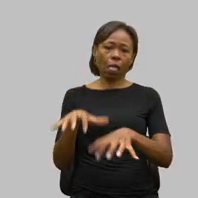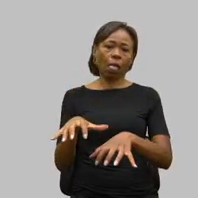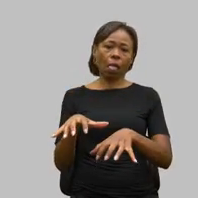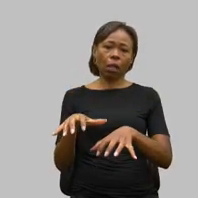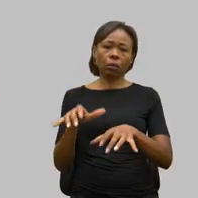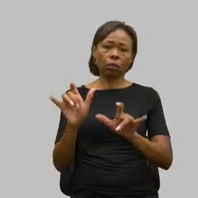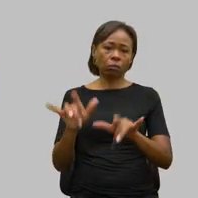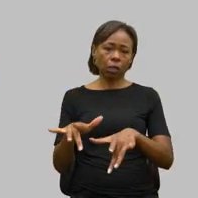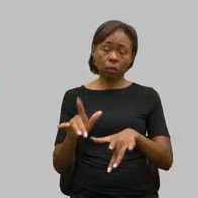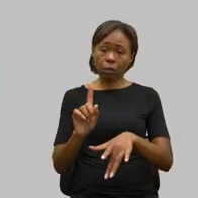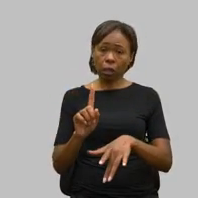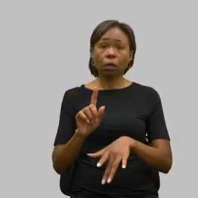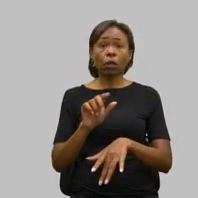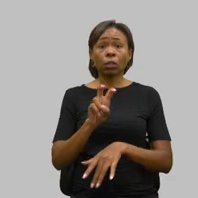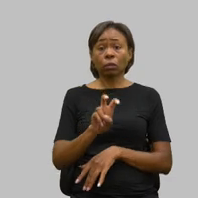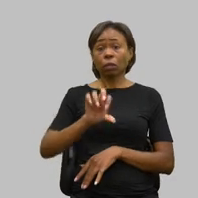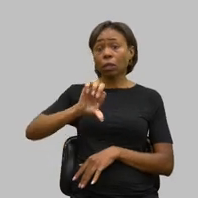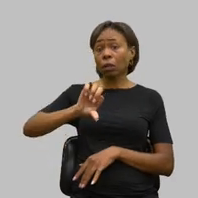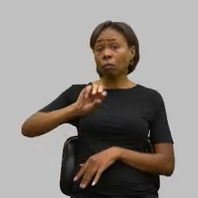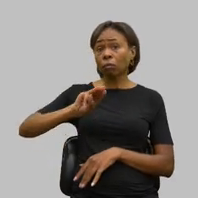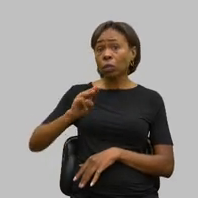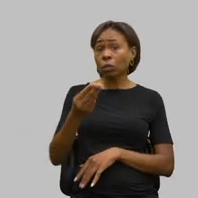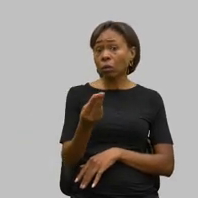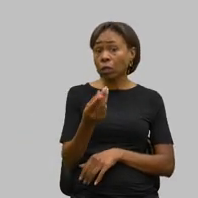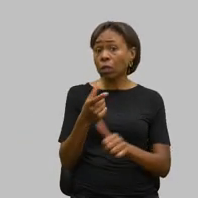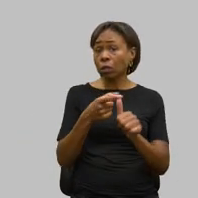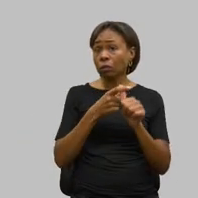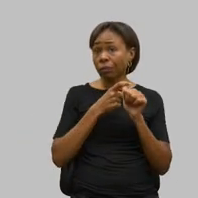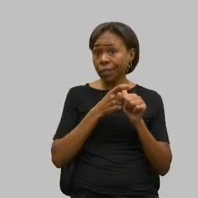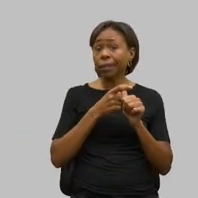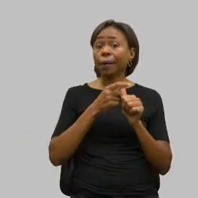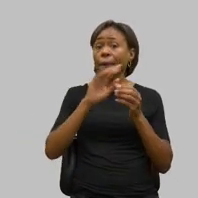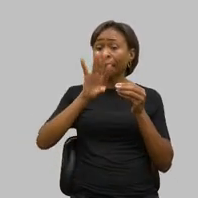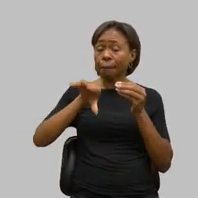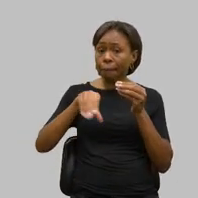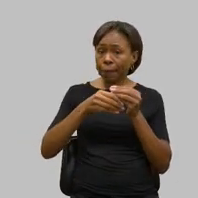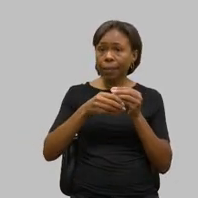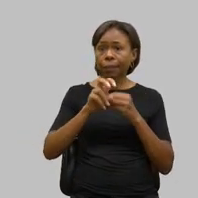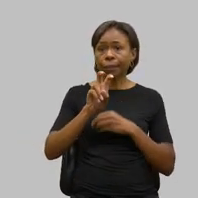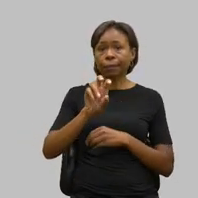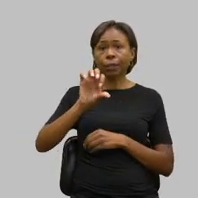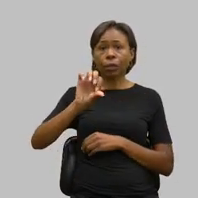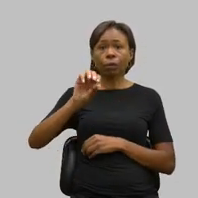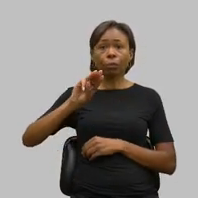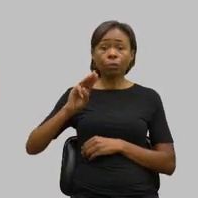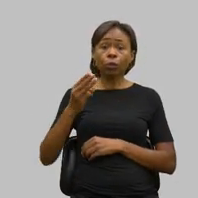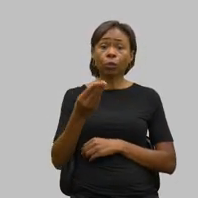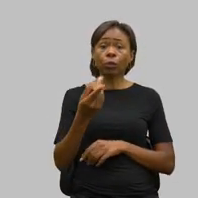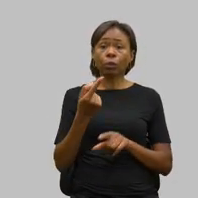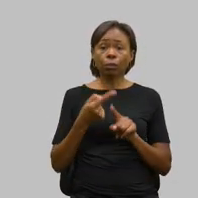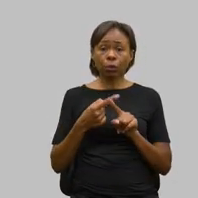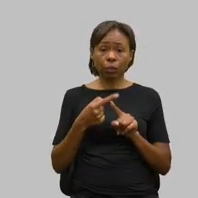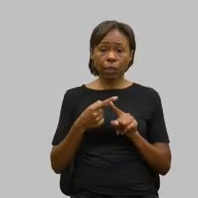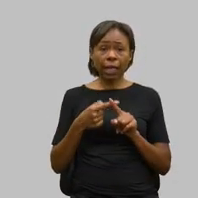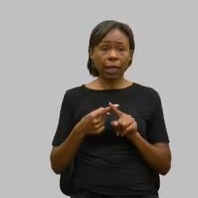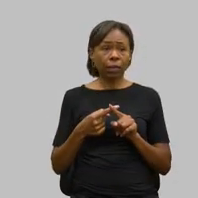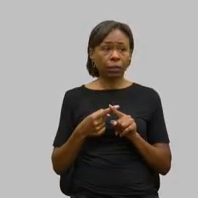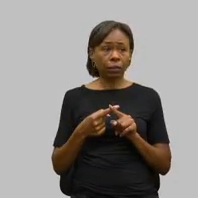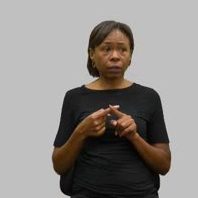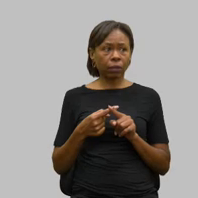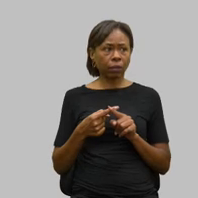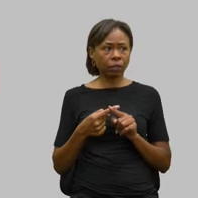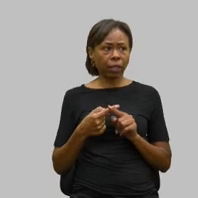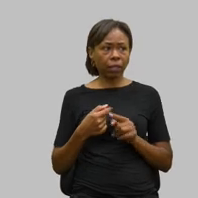dívida. E nós tivemos que ainda pagar um recurso extra de mais 59 milhões porque ficou defasado. Então é um